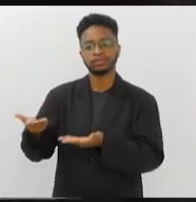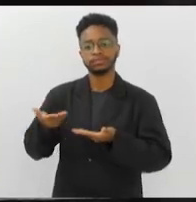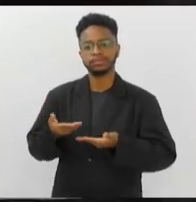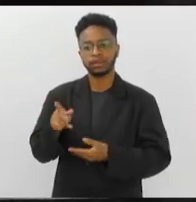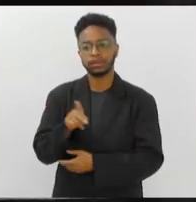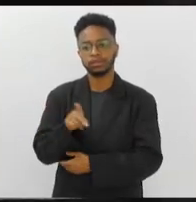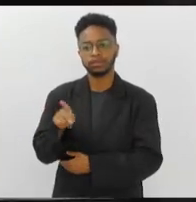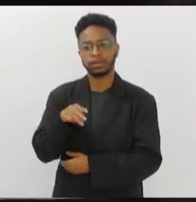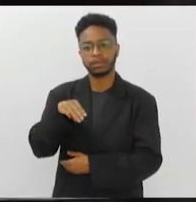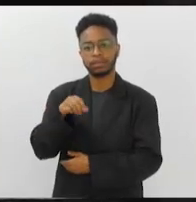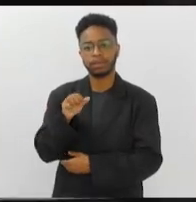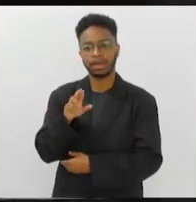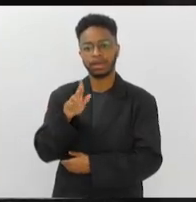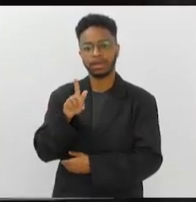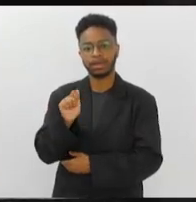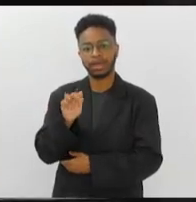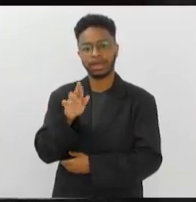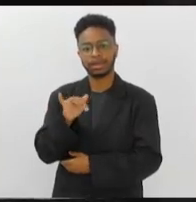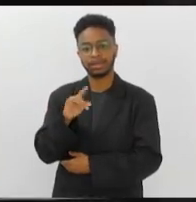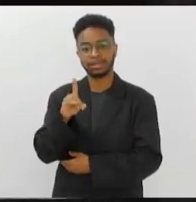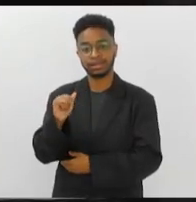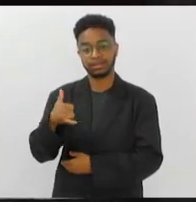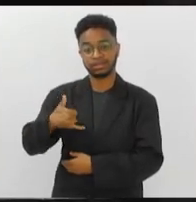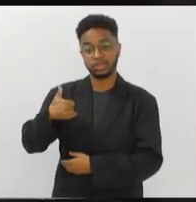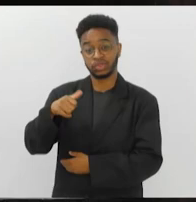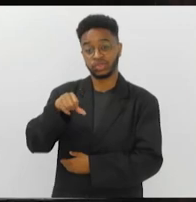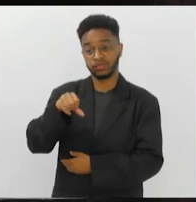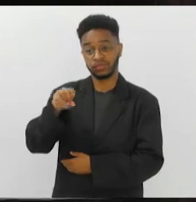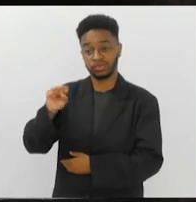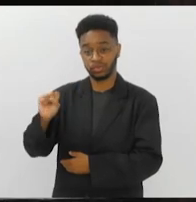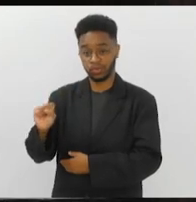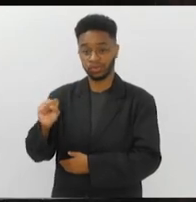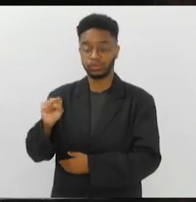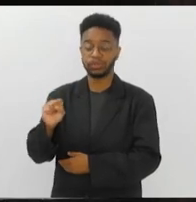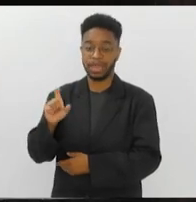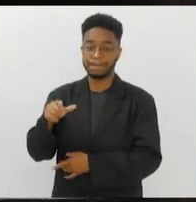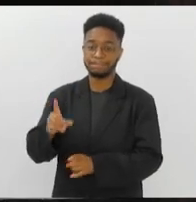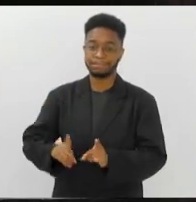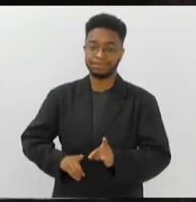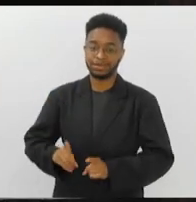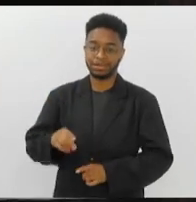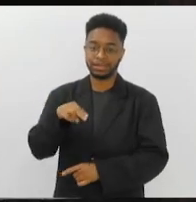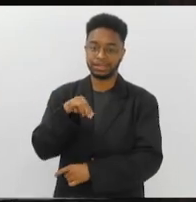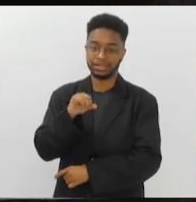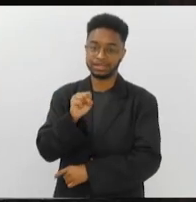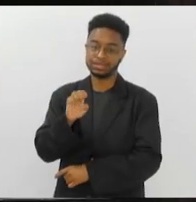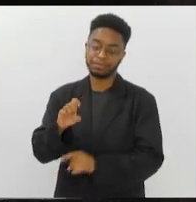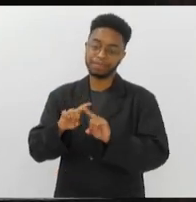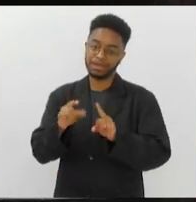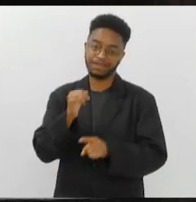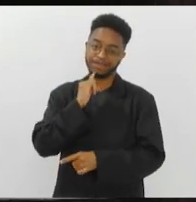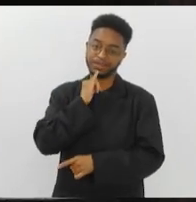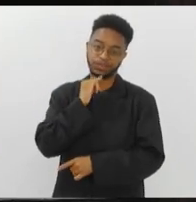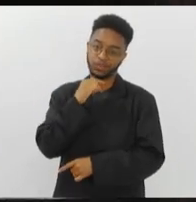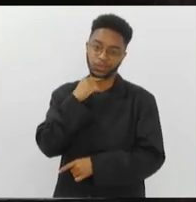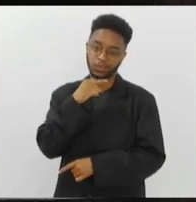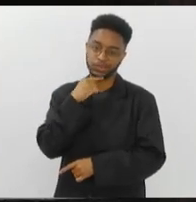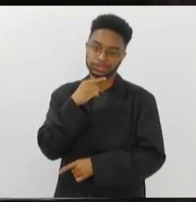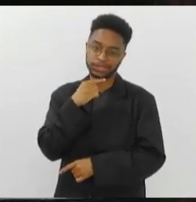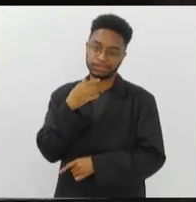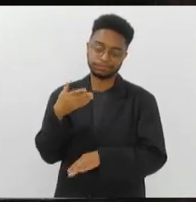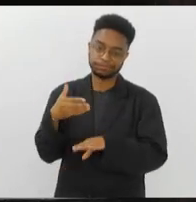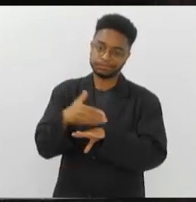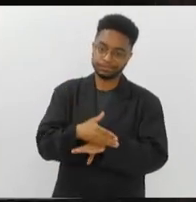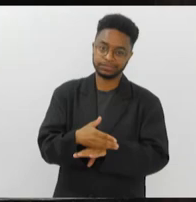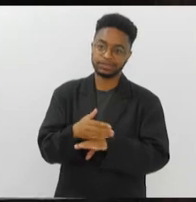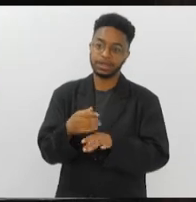que está com 98 anos e é prima da doutora Anísia, mas, infelizmente, ela não está saindo de casa, senão ela estaria aqui com a